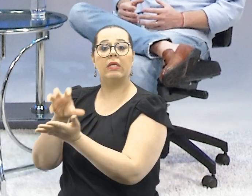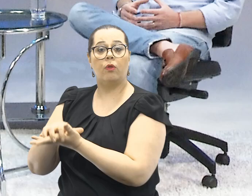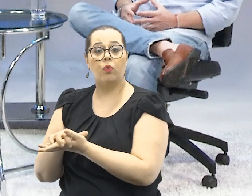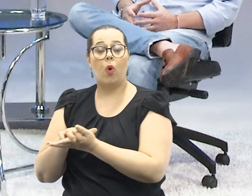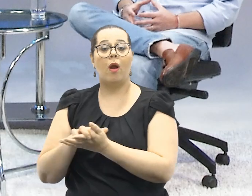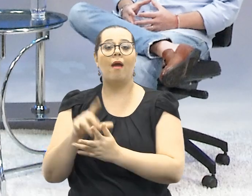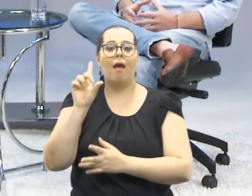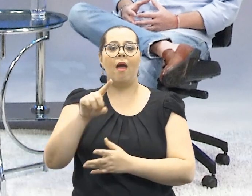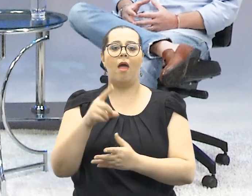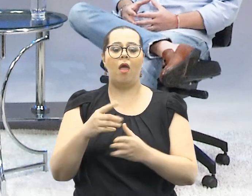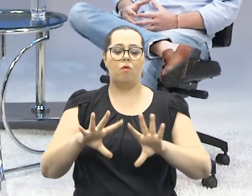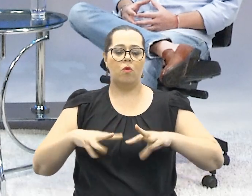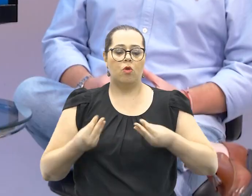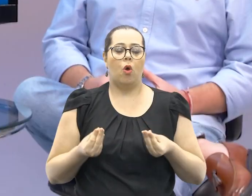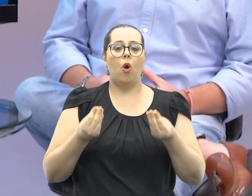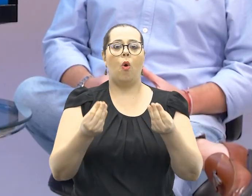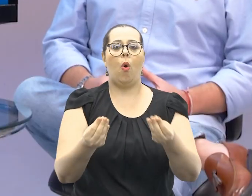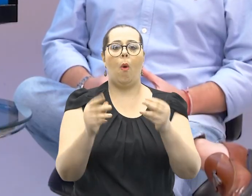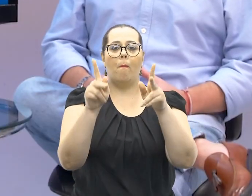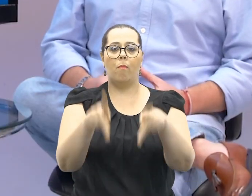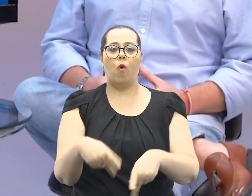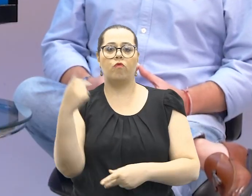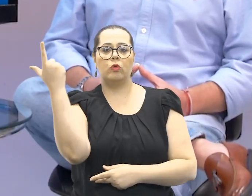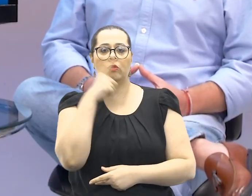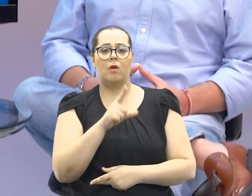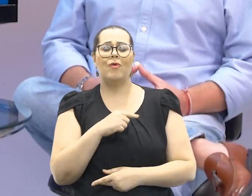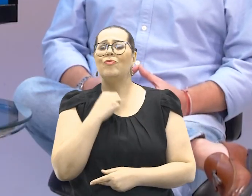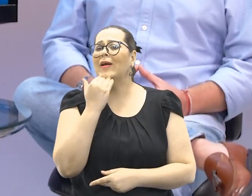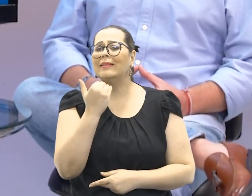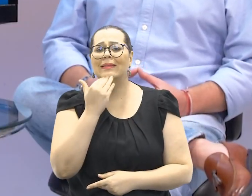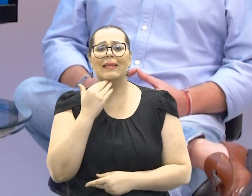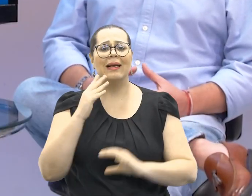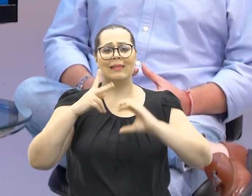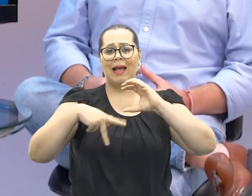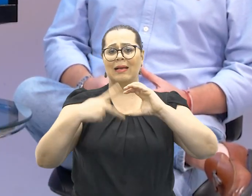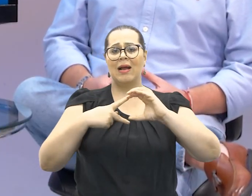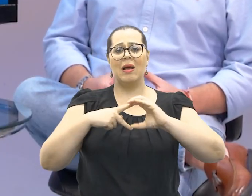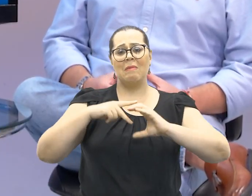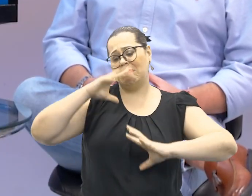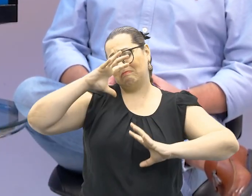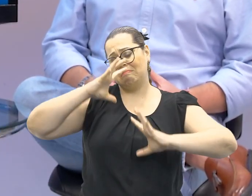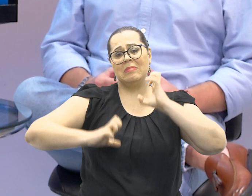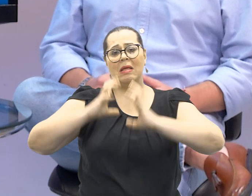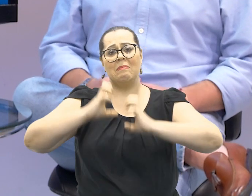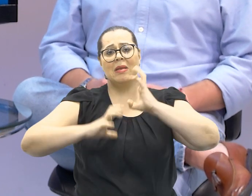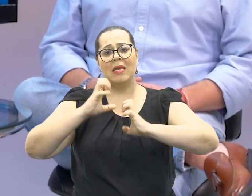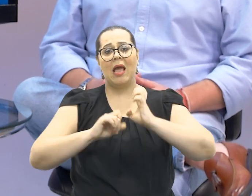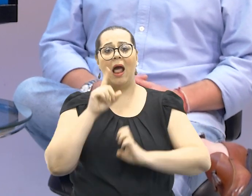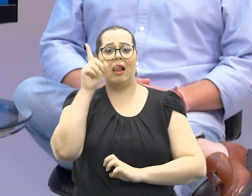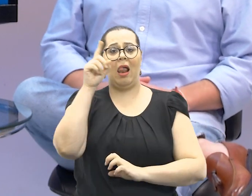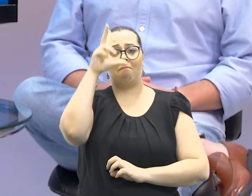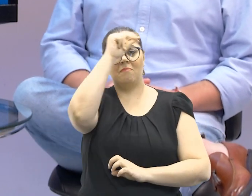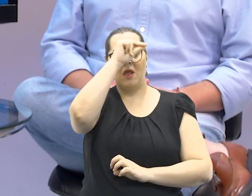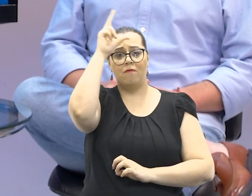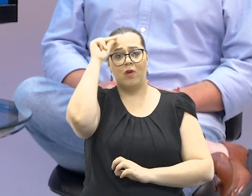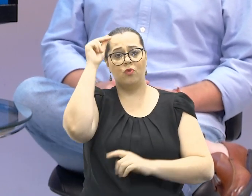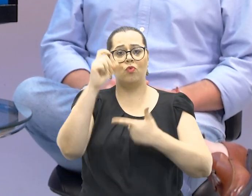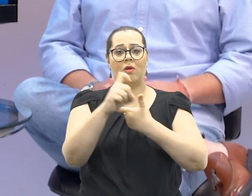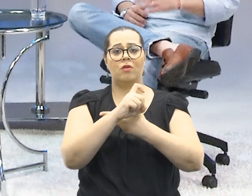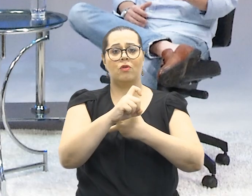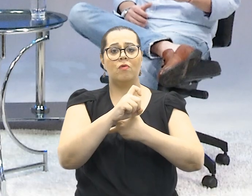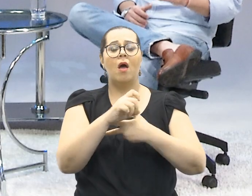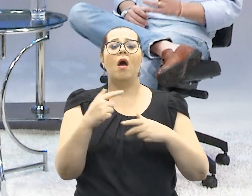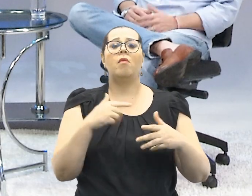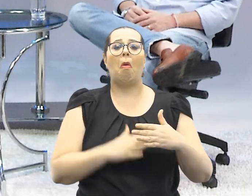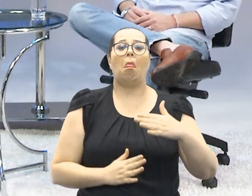que quem ganha é a população. Não adianta a Câmara criar uma briga com o Executivo e vai travar uma votação que é importante